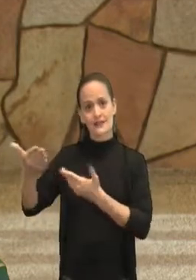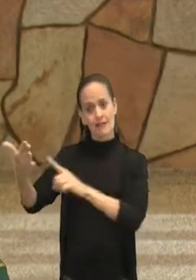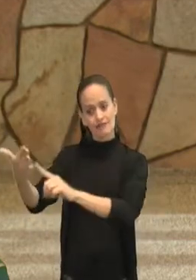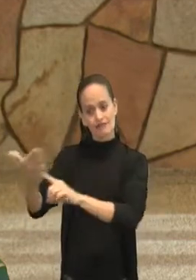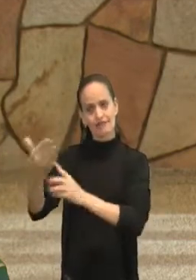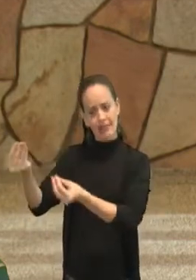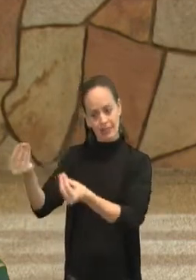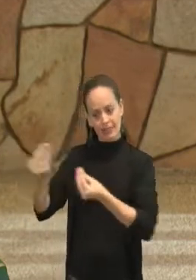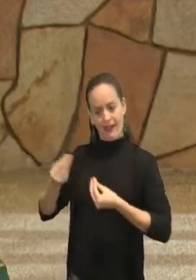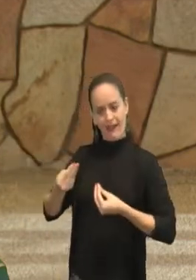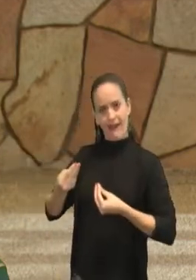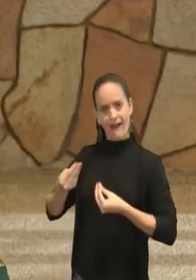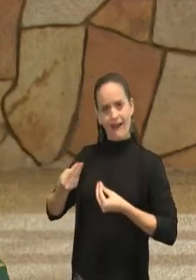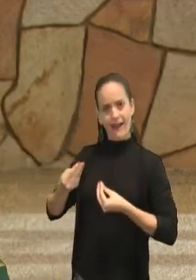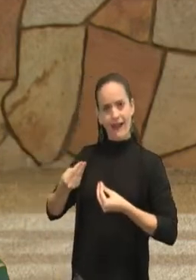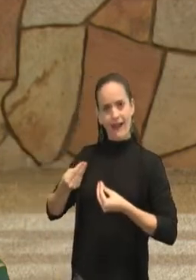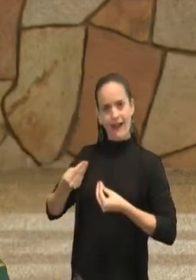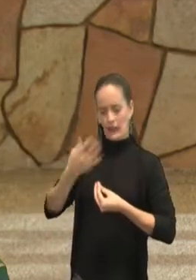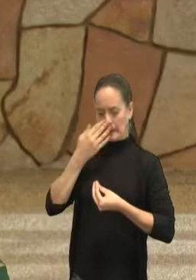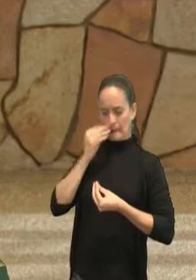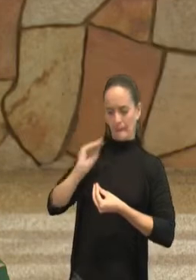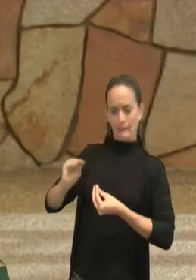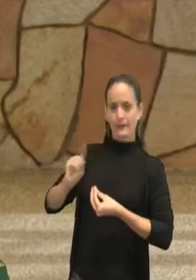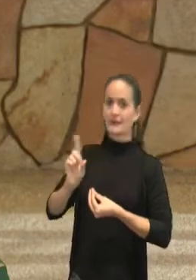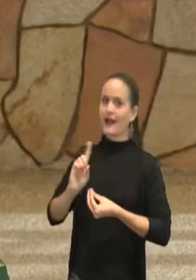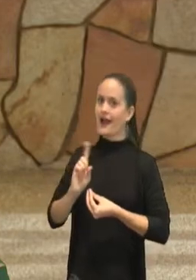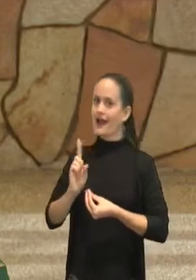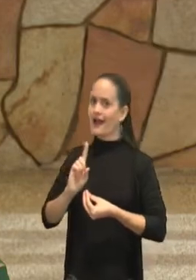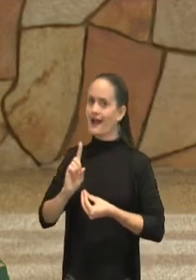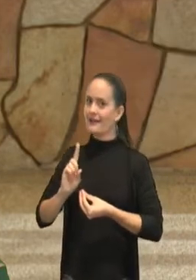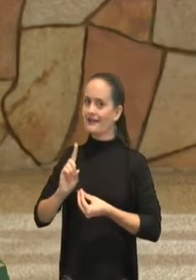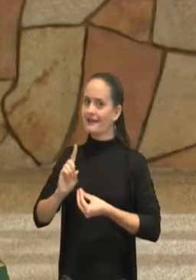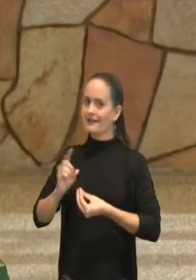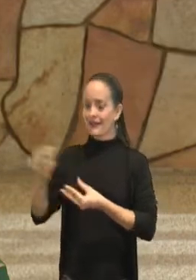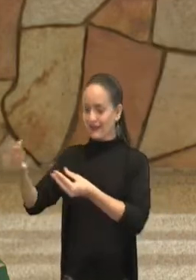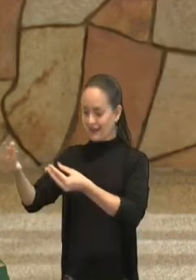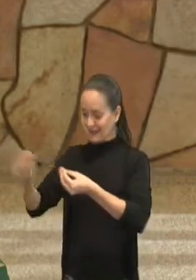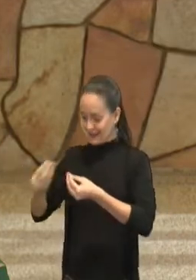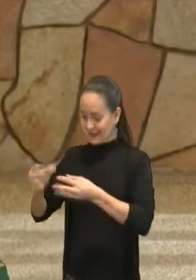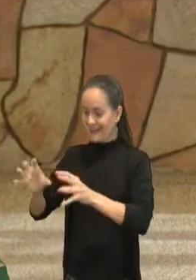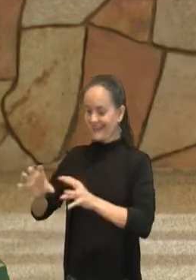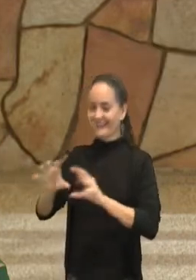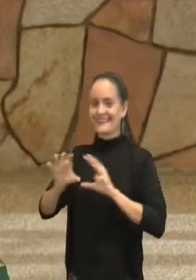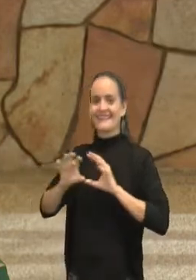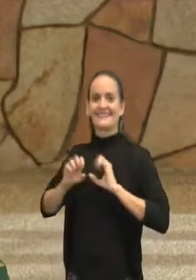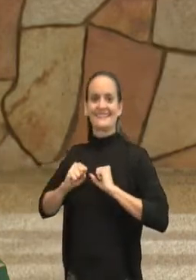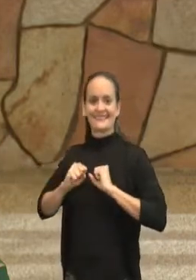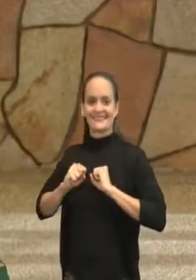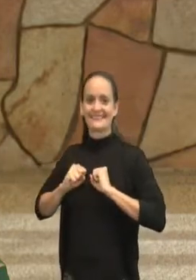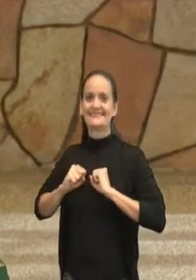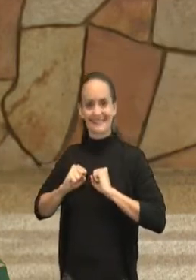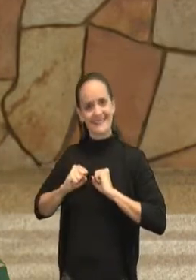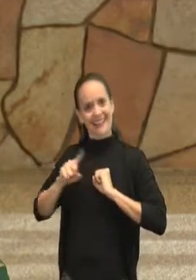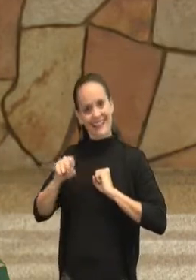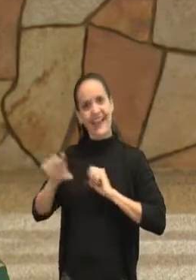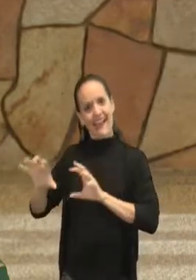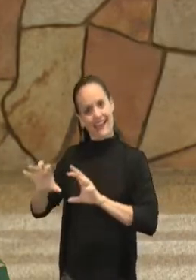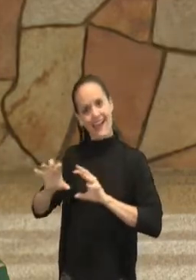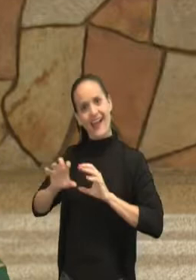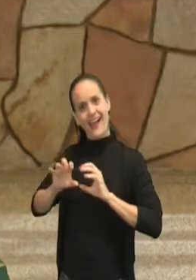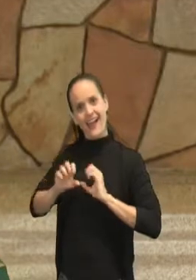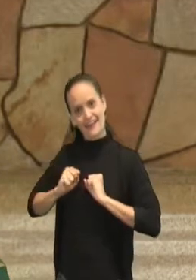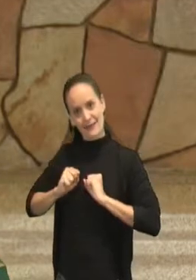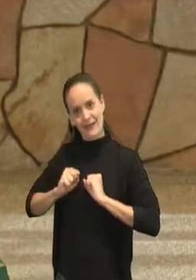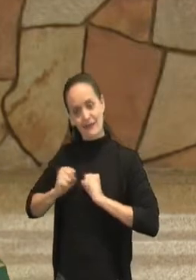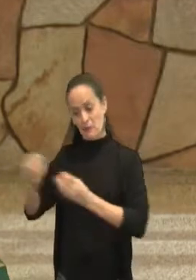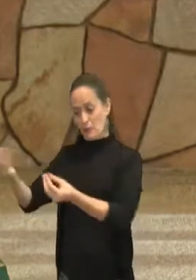não rejeitar. Esse verbo, então, traz toda essa ideia de algo que é tomado para